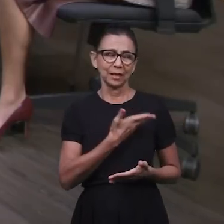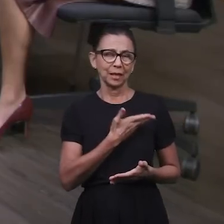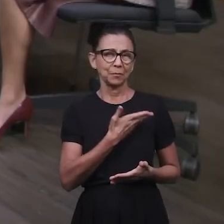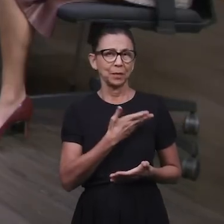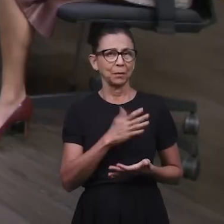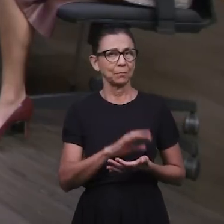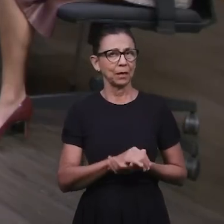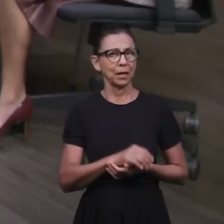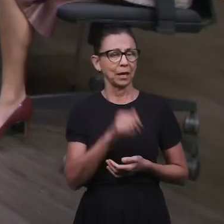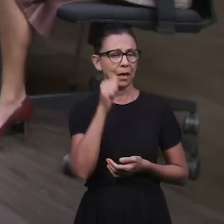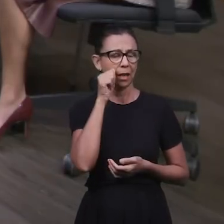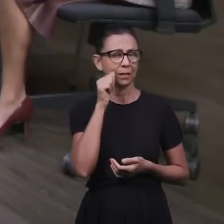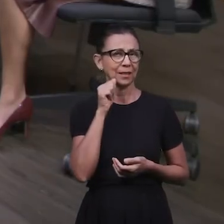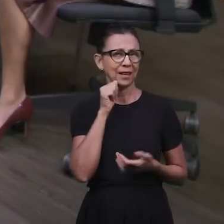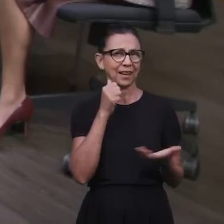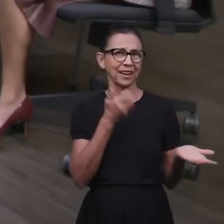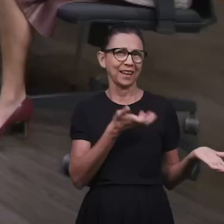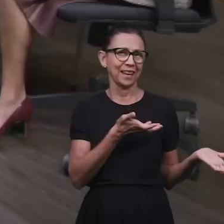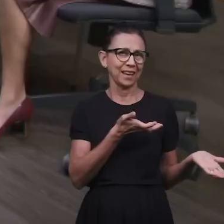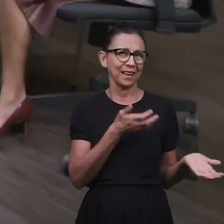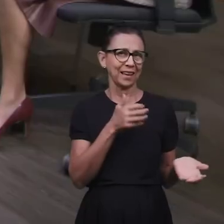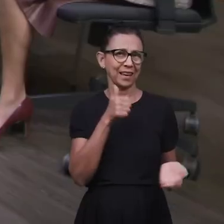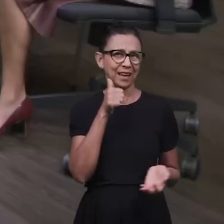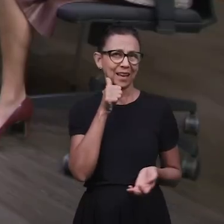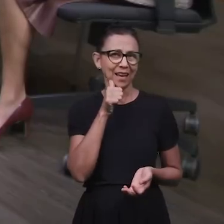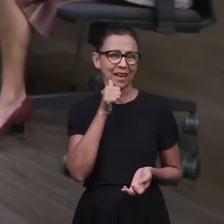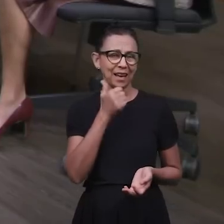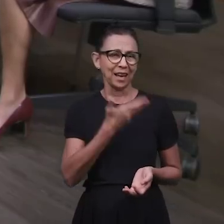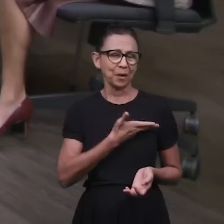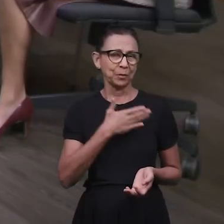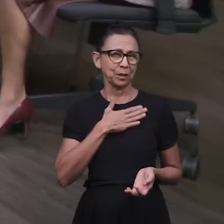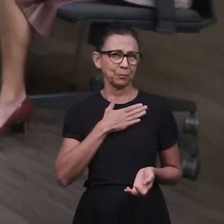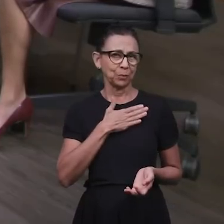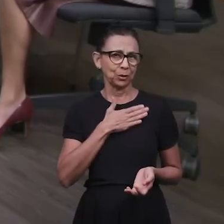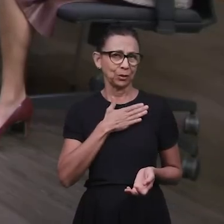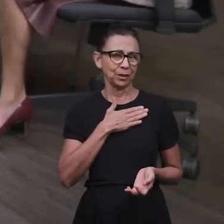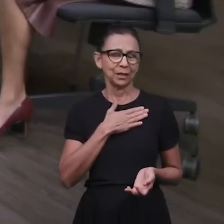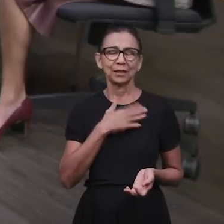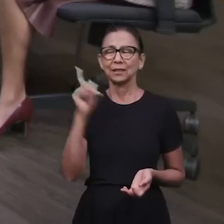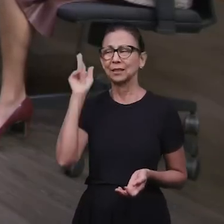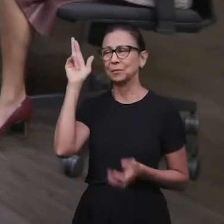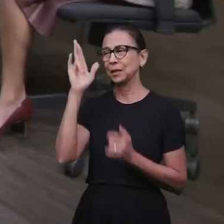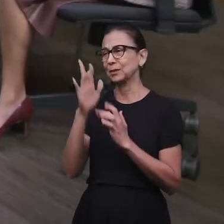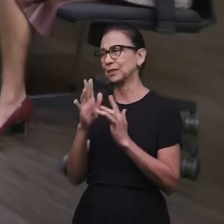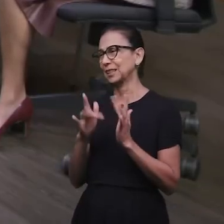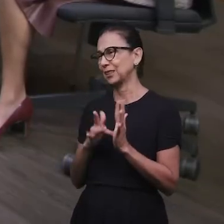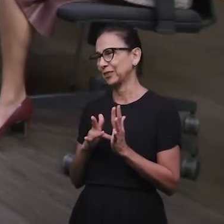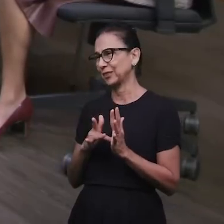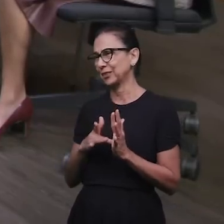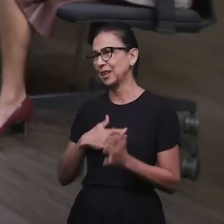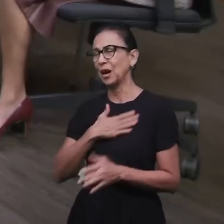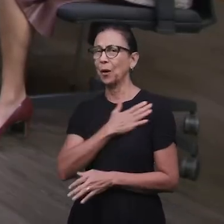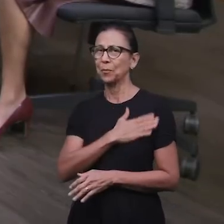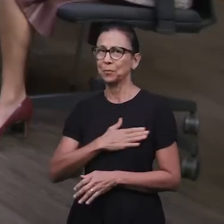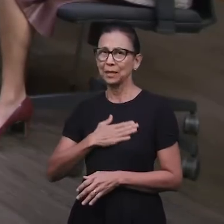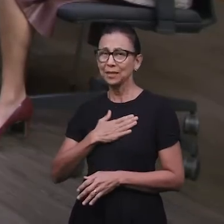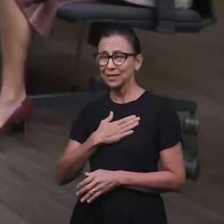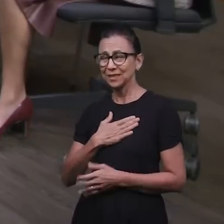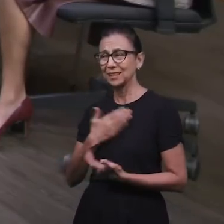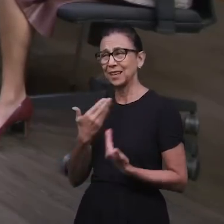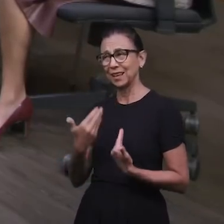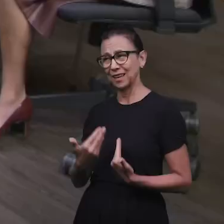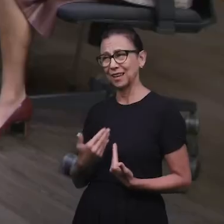colega Andréia. Já virou bordão, né, Andréia? Minha colega Andréia. Sim, Paz do Senhor, Andréia, tudo bem? A paz do Senhor, pastor Josias. É um prazer ser